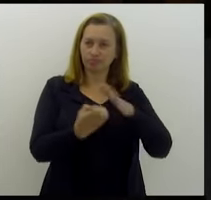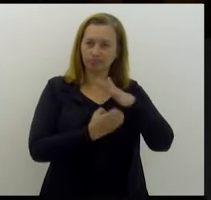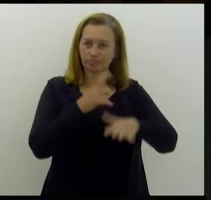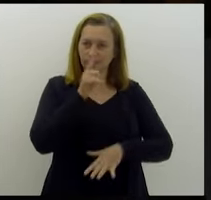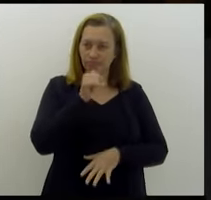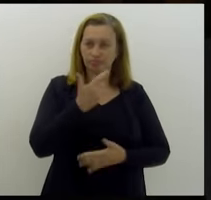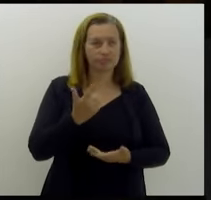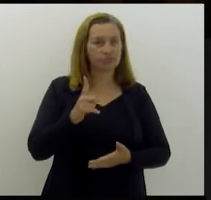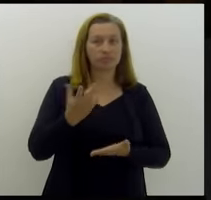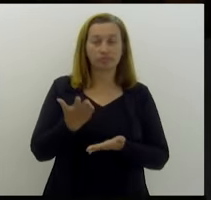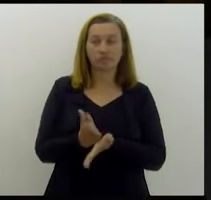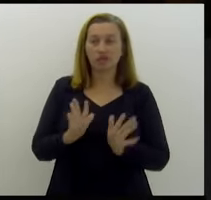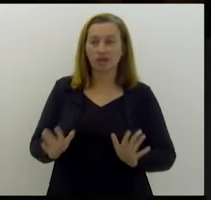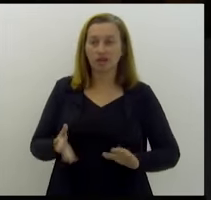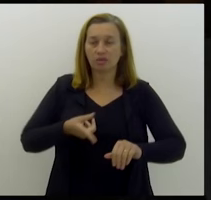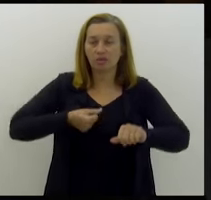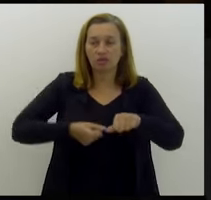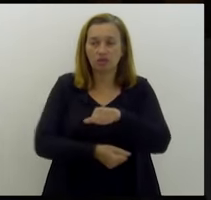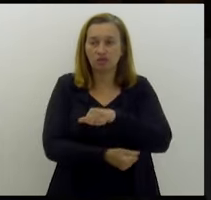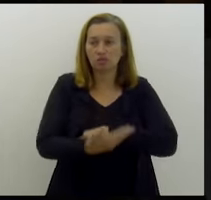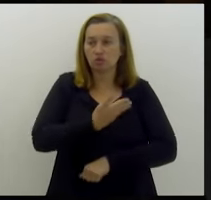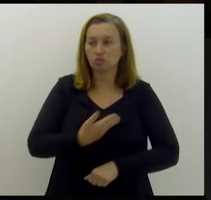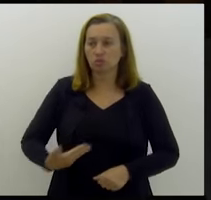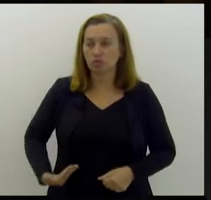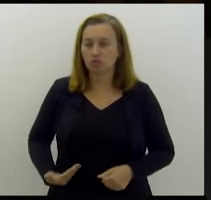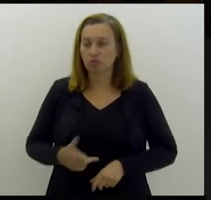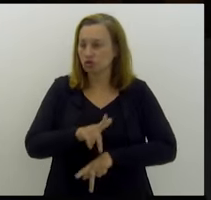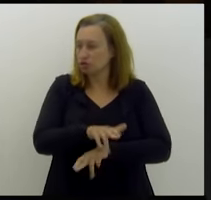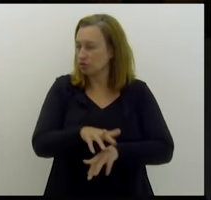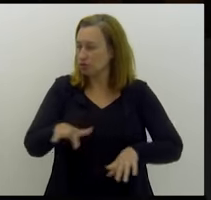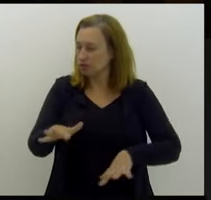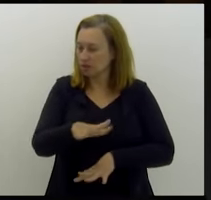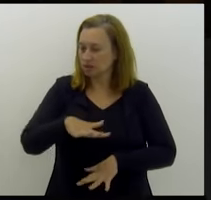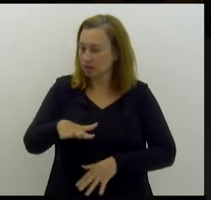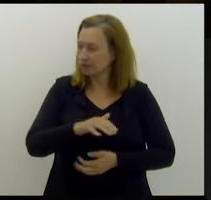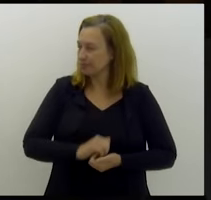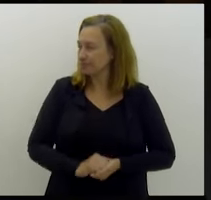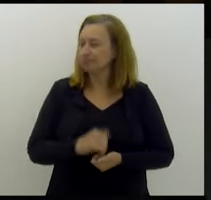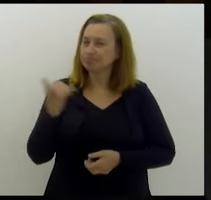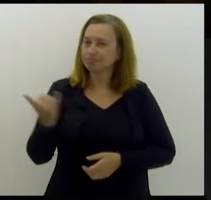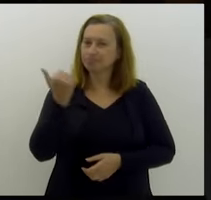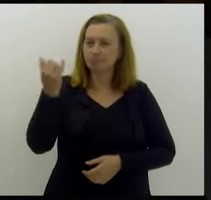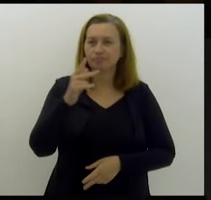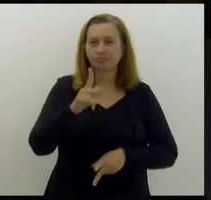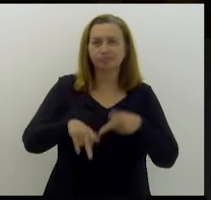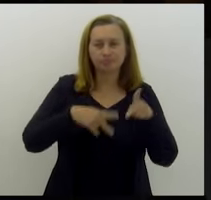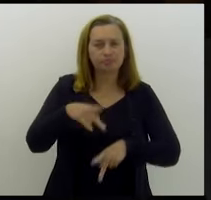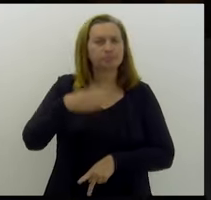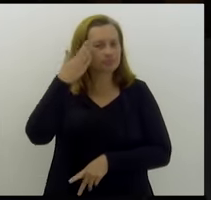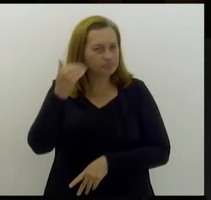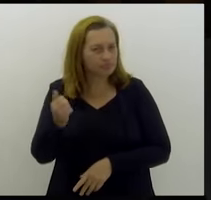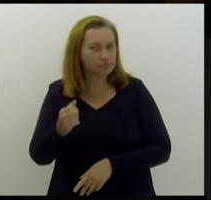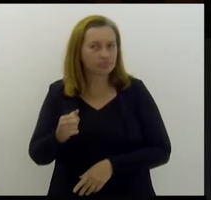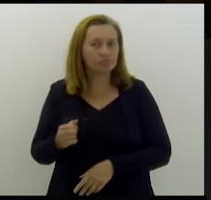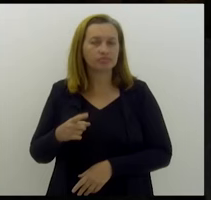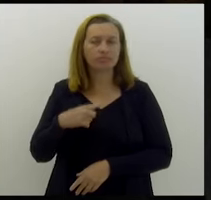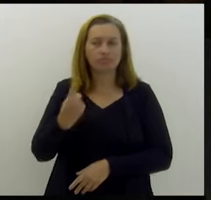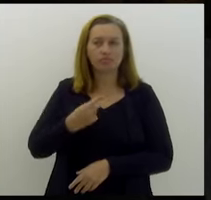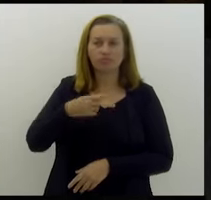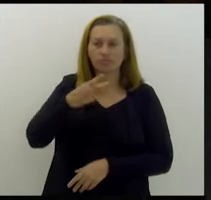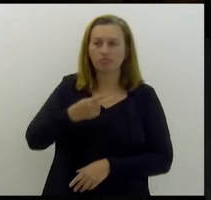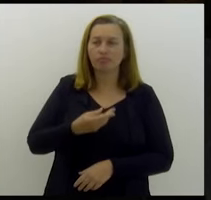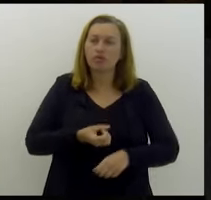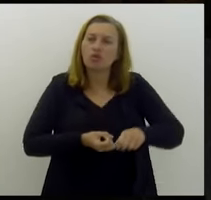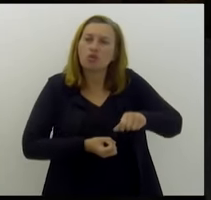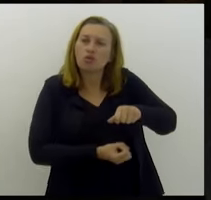ele quer acabar com os investimentos públicos em diferentes áreas é importante que a população saiba do que que a gente está falando é o fundo de